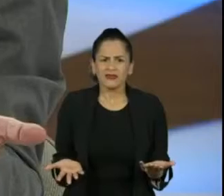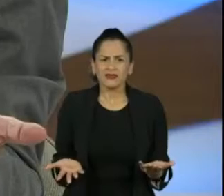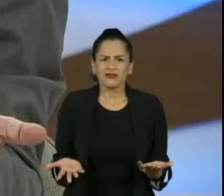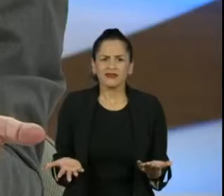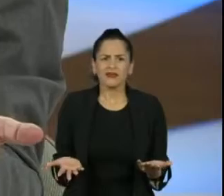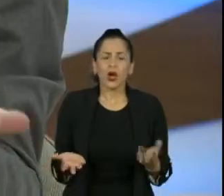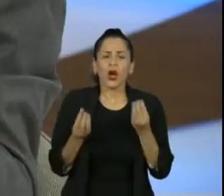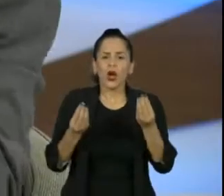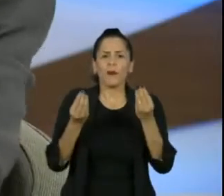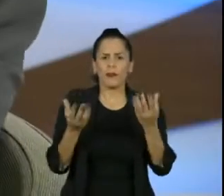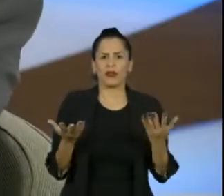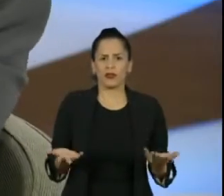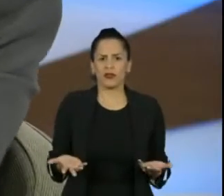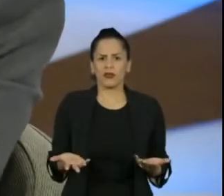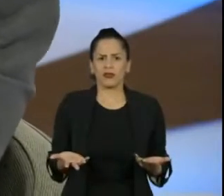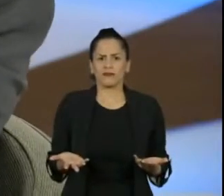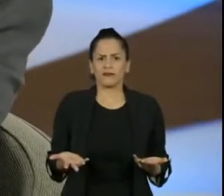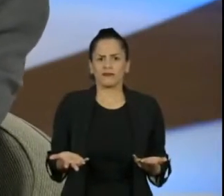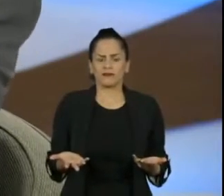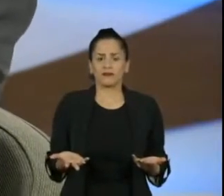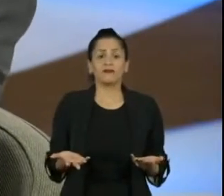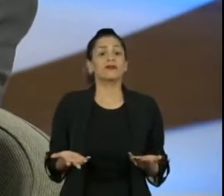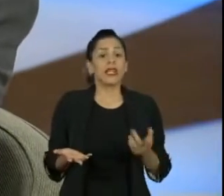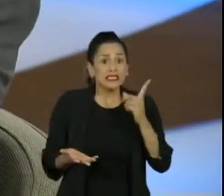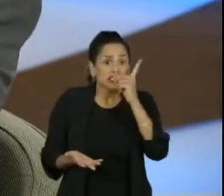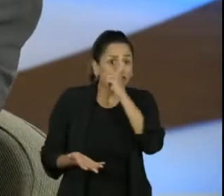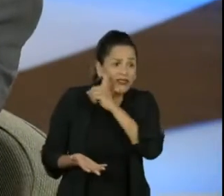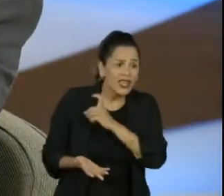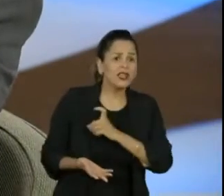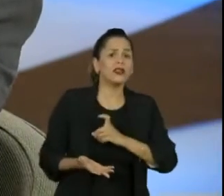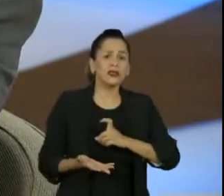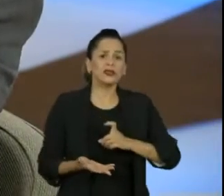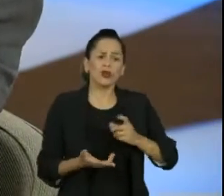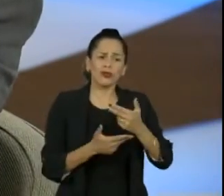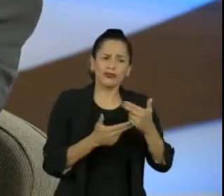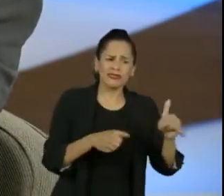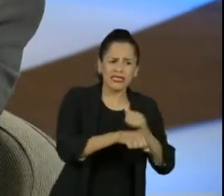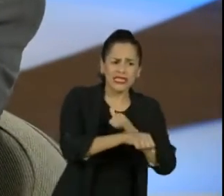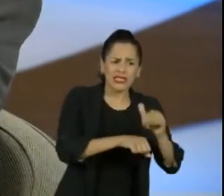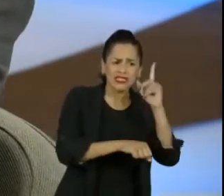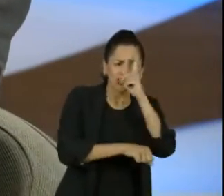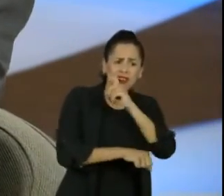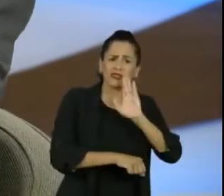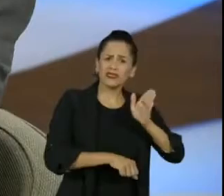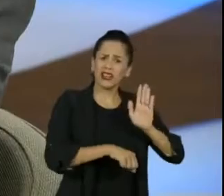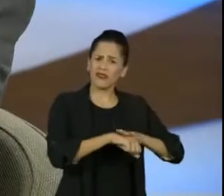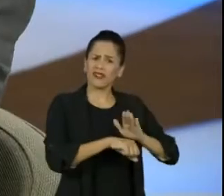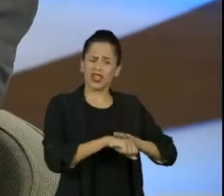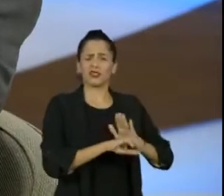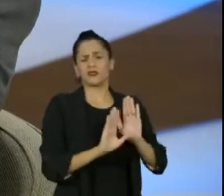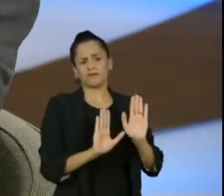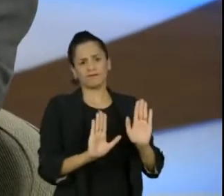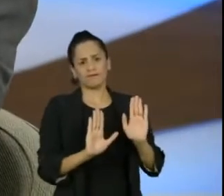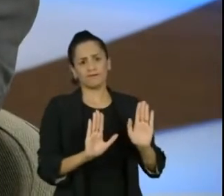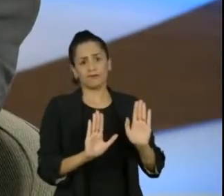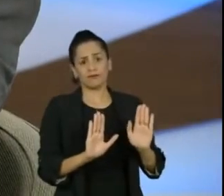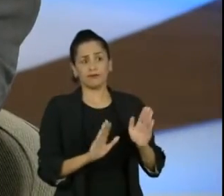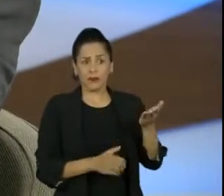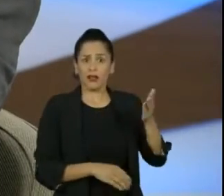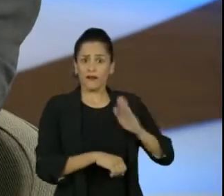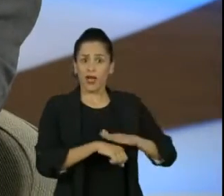Então, o mais difícil de fazer, ele fez, né? O mais difícil de fazer, ele